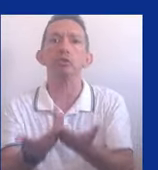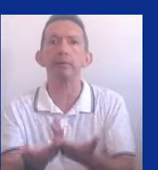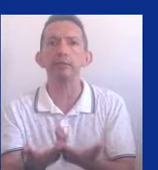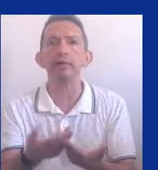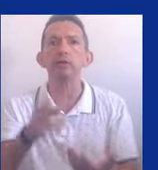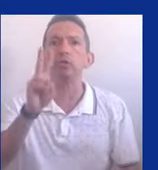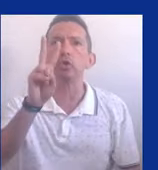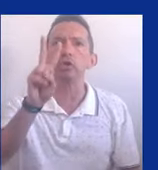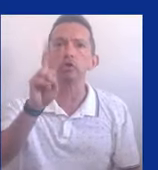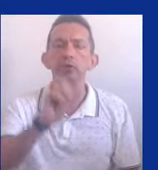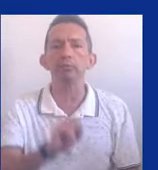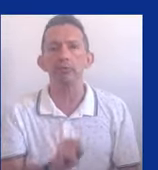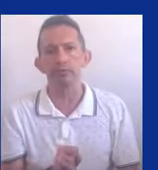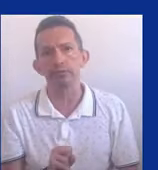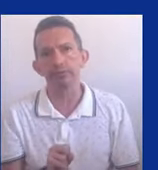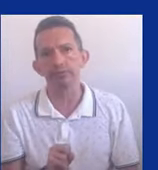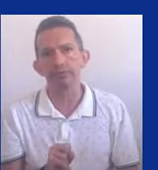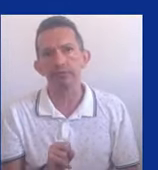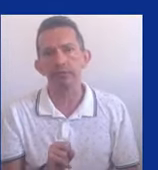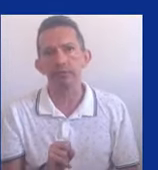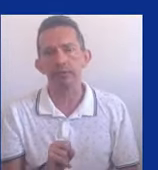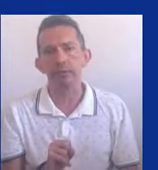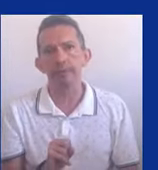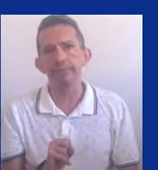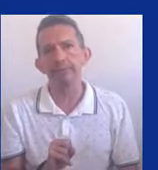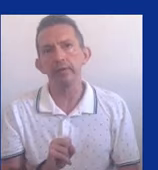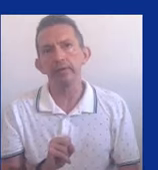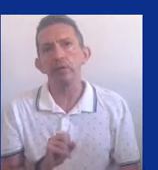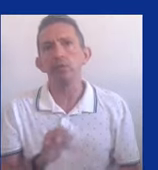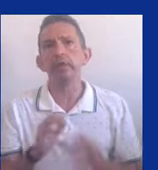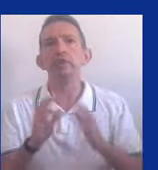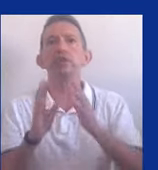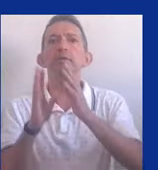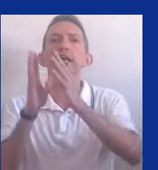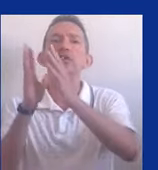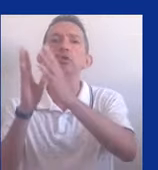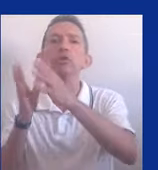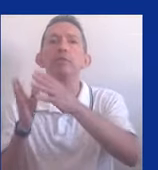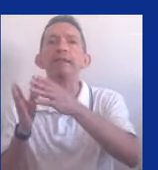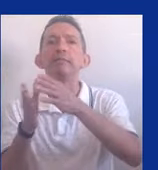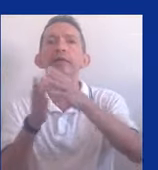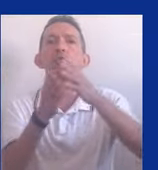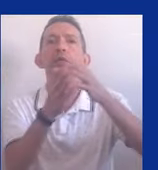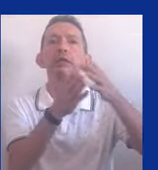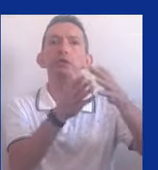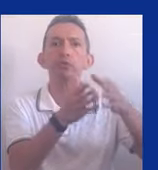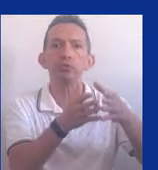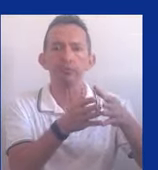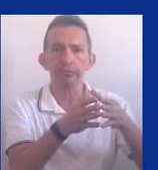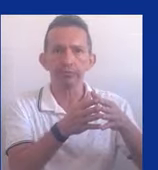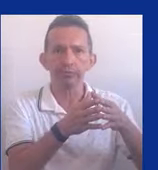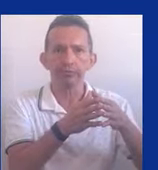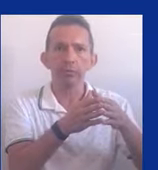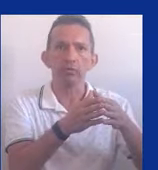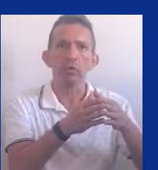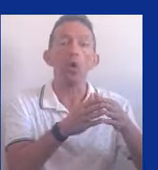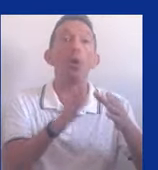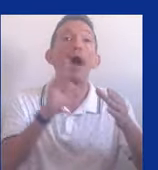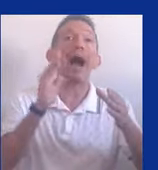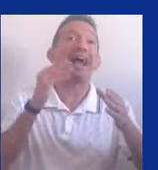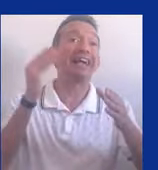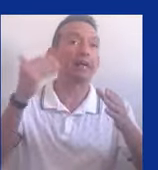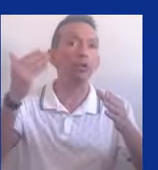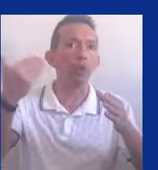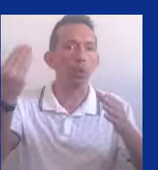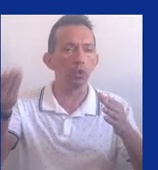o retículo endoplasmático em dois tipos. Tá? Um que a gente chama de retículo endoplasmático liso,